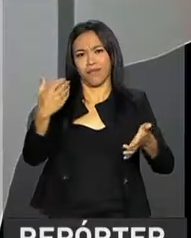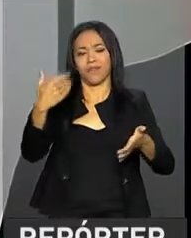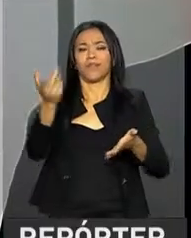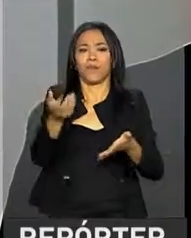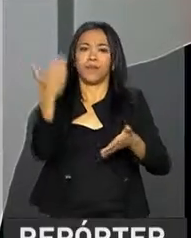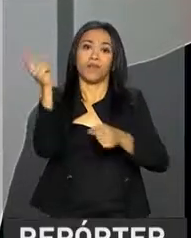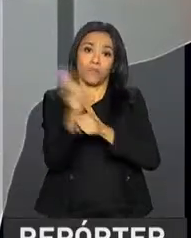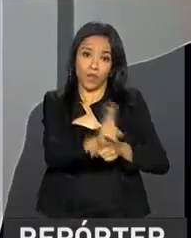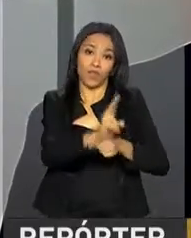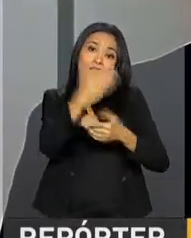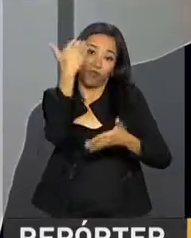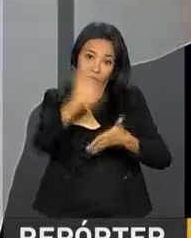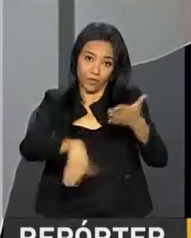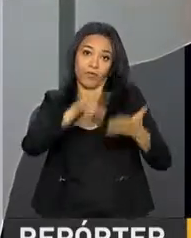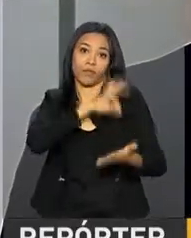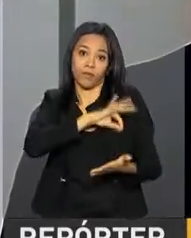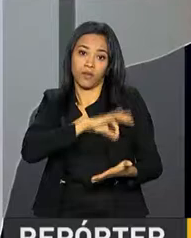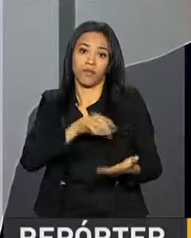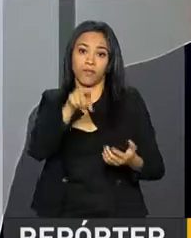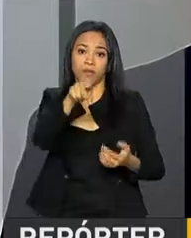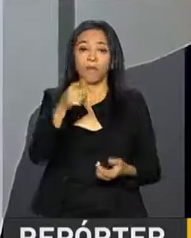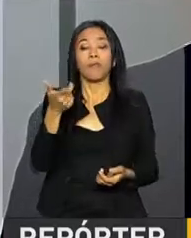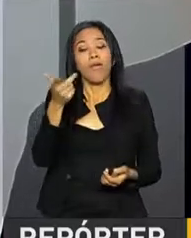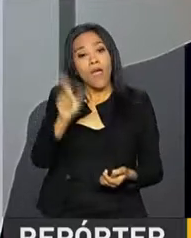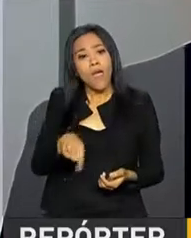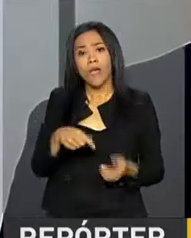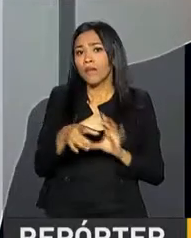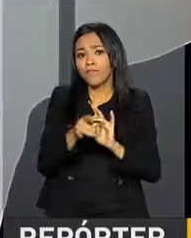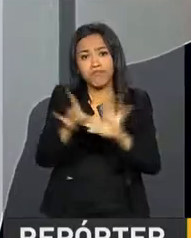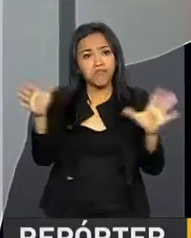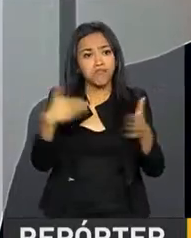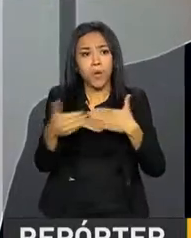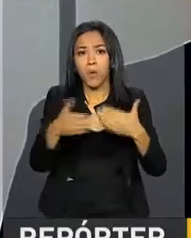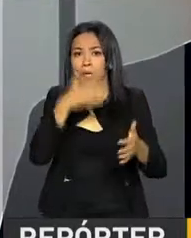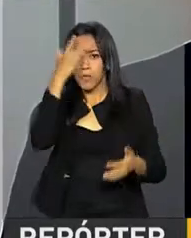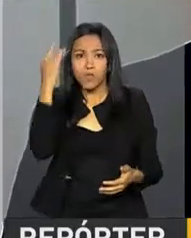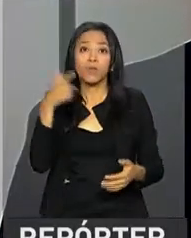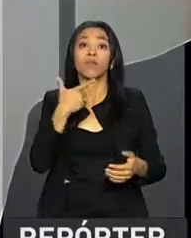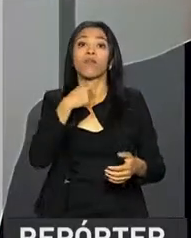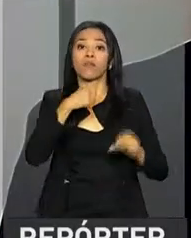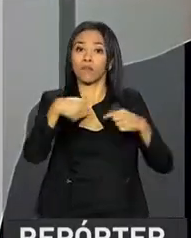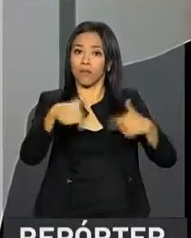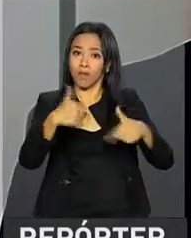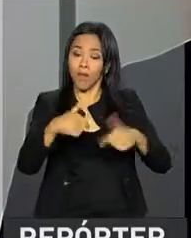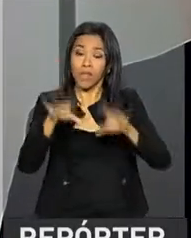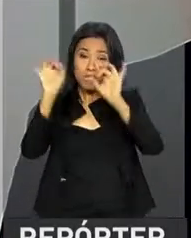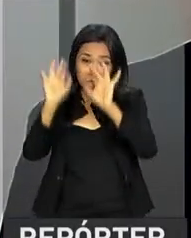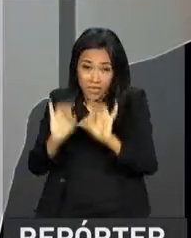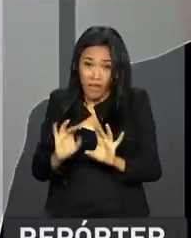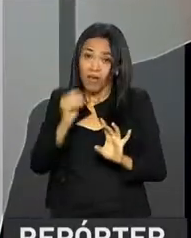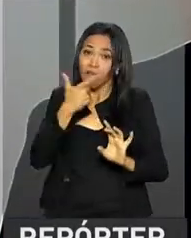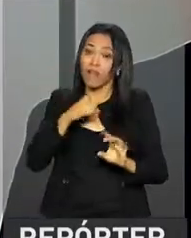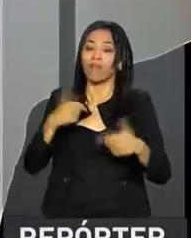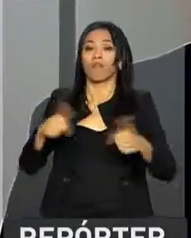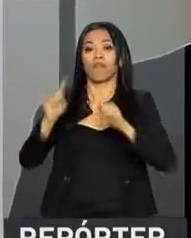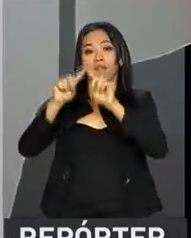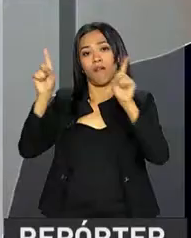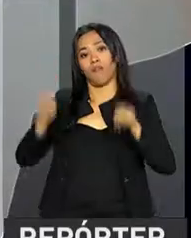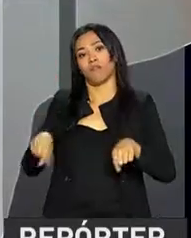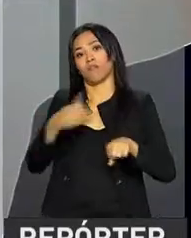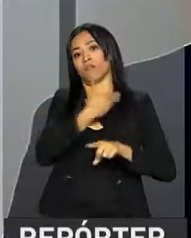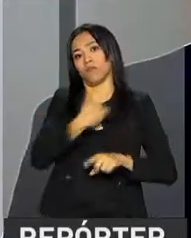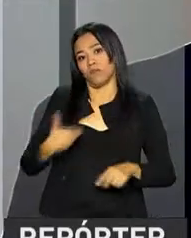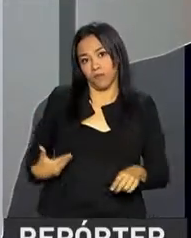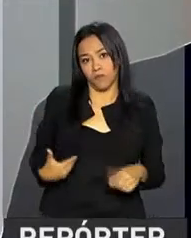financiamento acessível a todo trabalhador empregado em especial no caso o trabalhador do setor público mas também